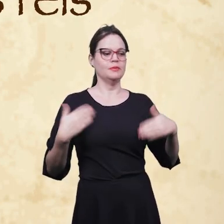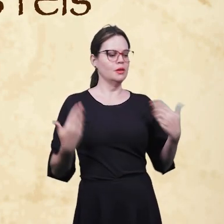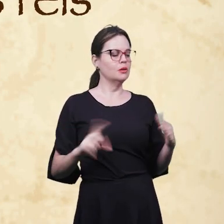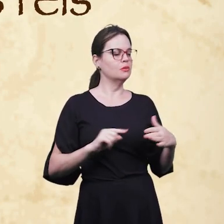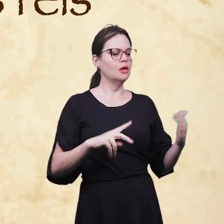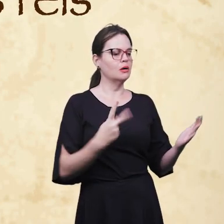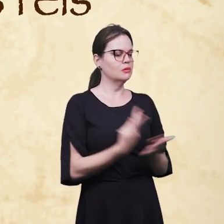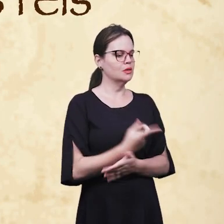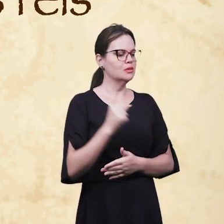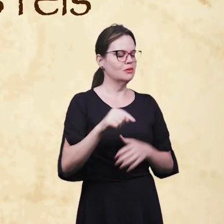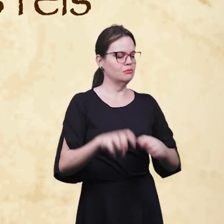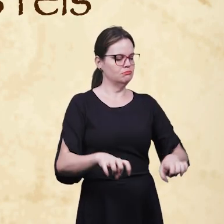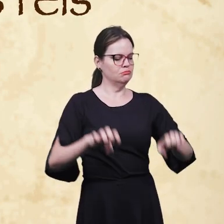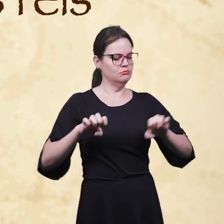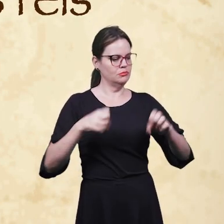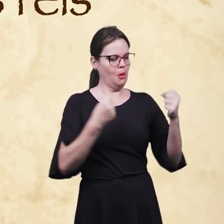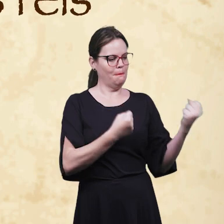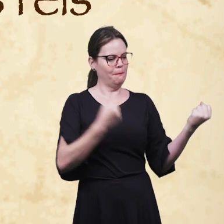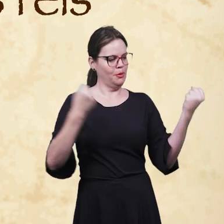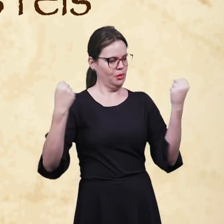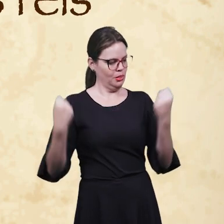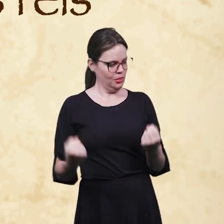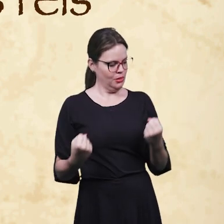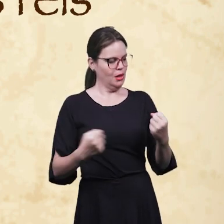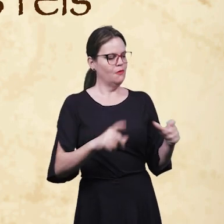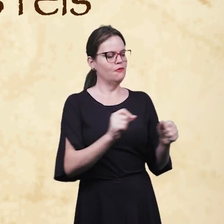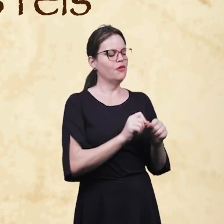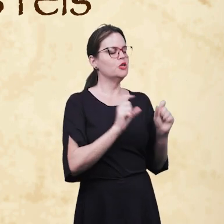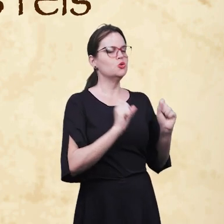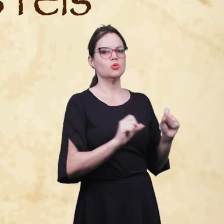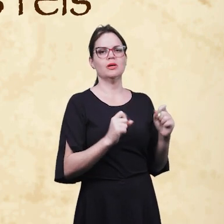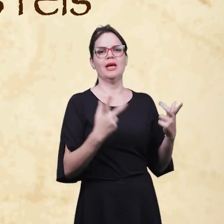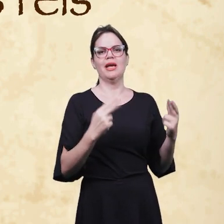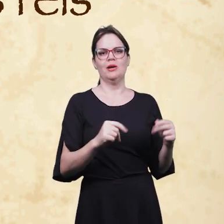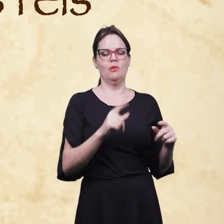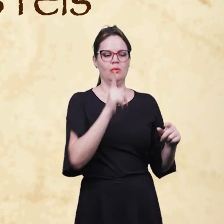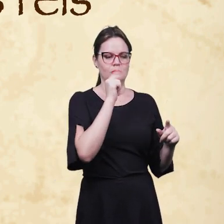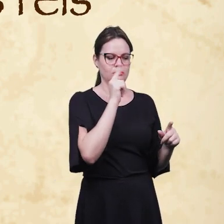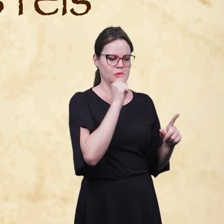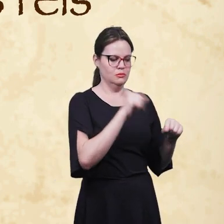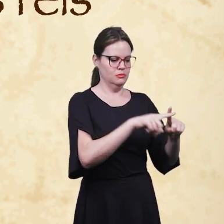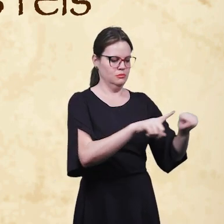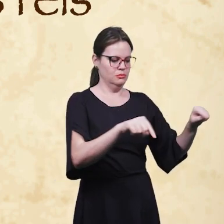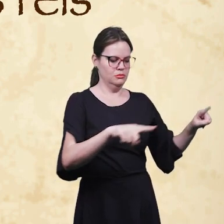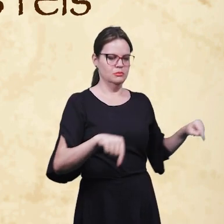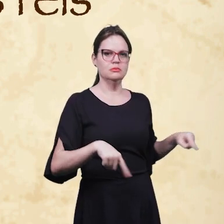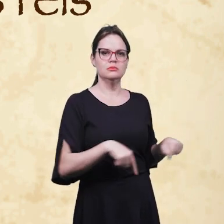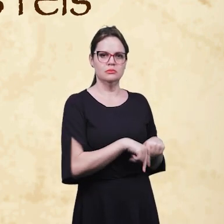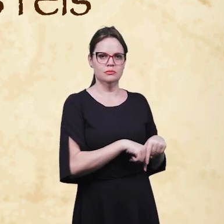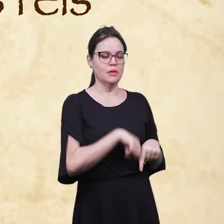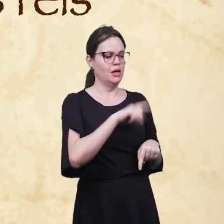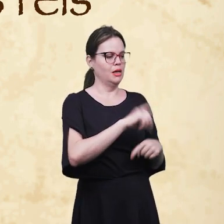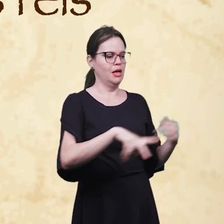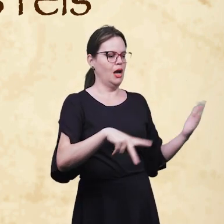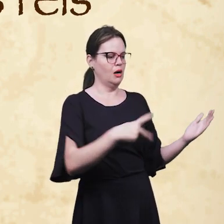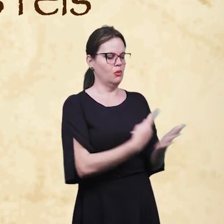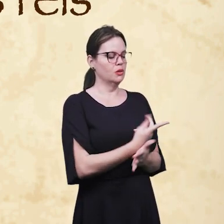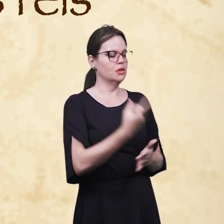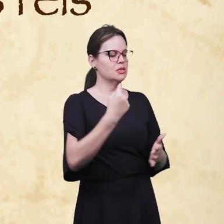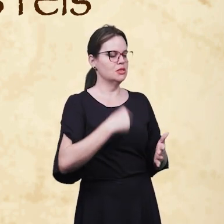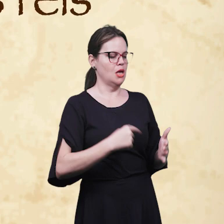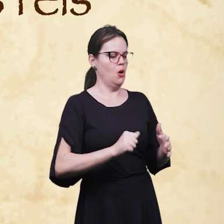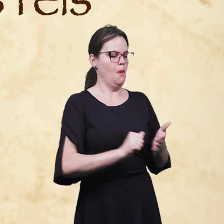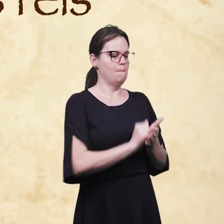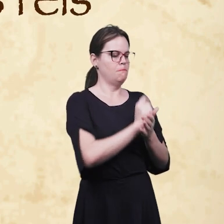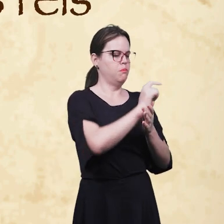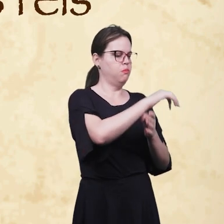Ezequias e todo o seu poder, e como fez a piscina e o arqueduto E como fez vir a água à cidade,